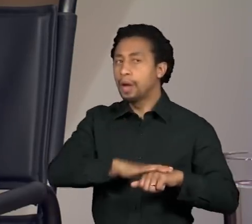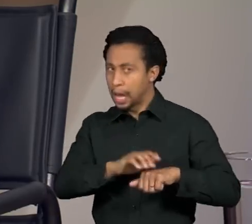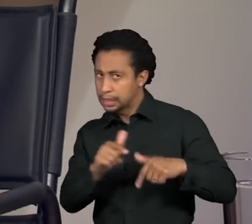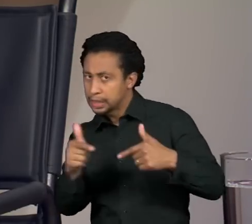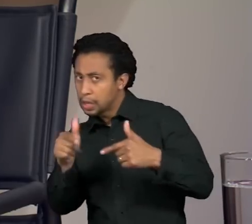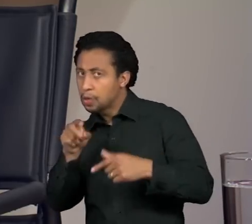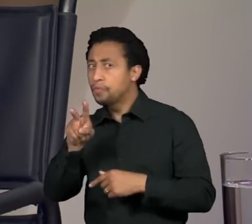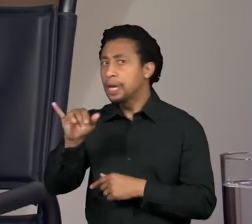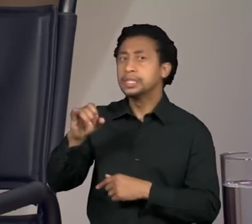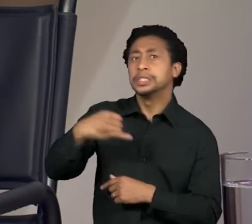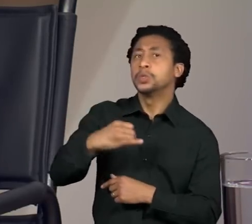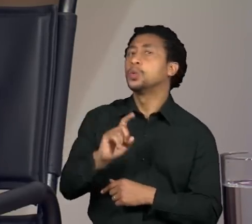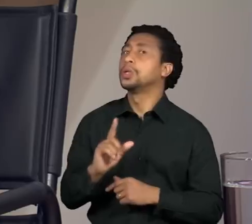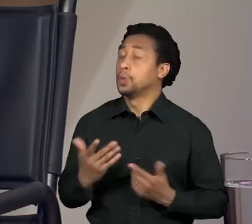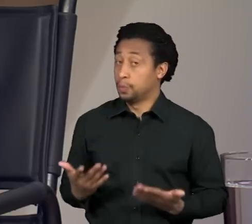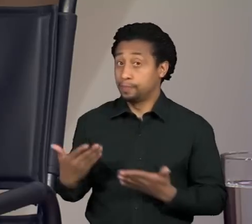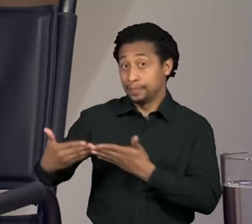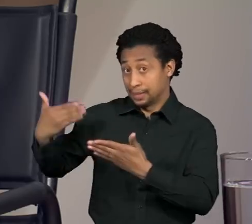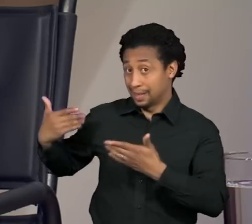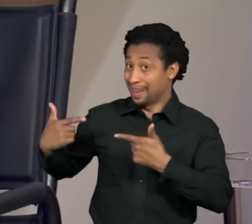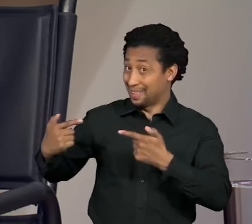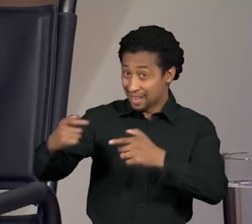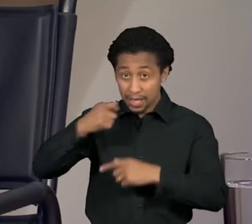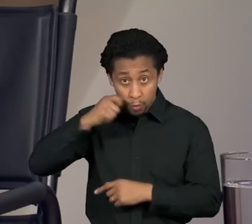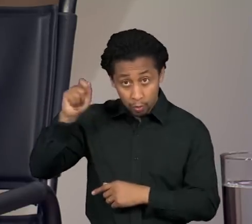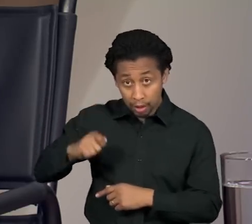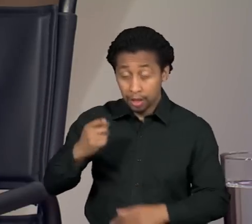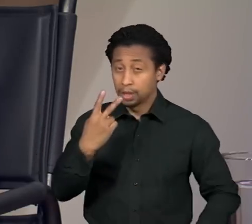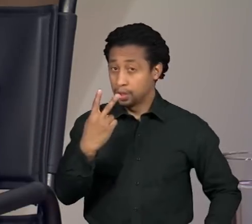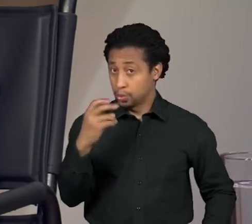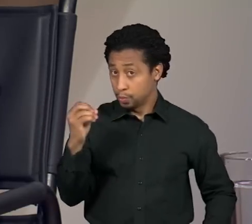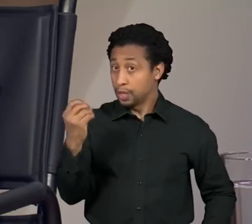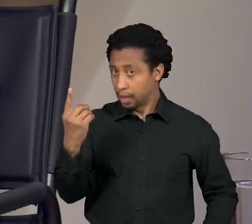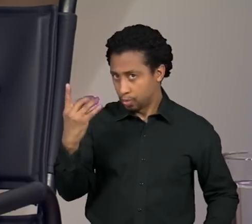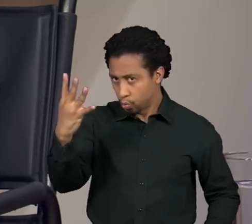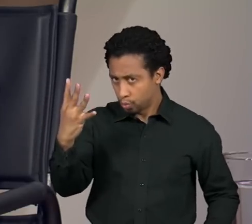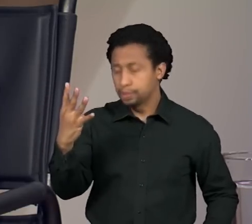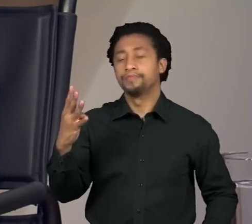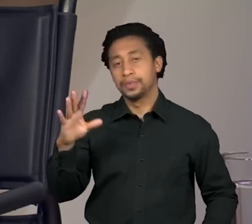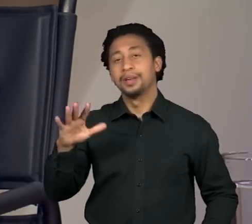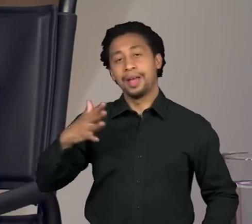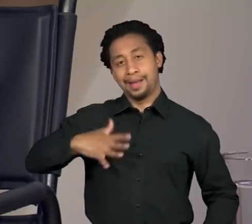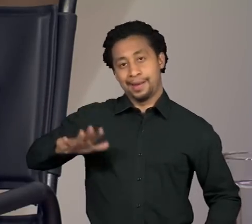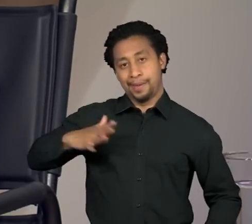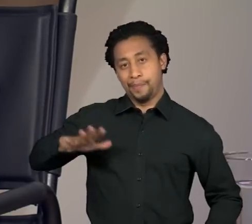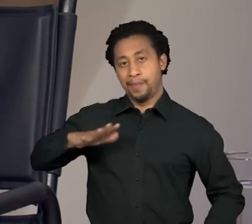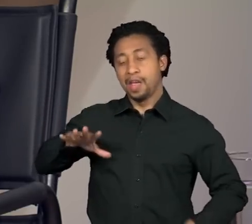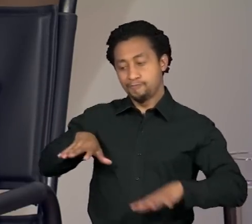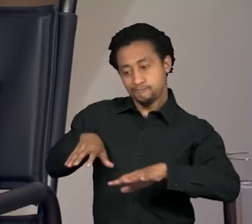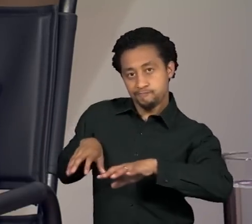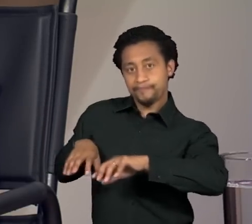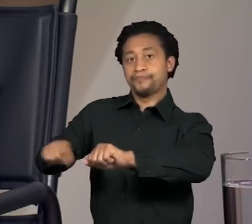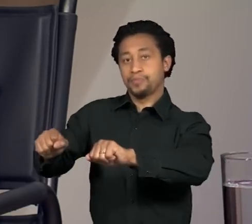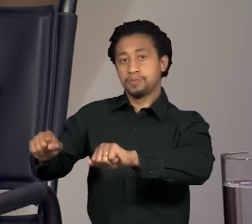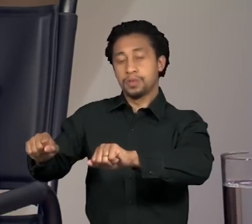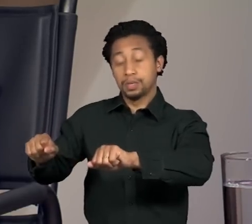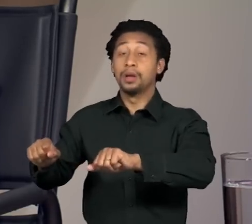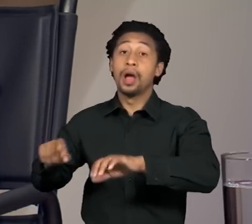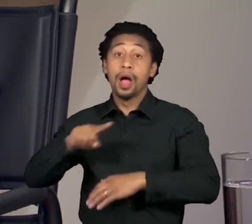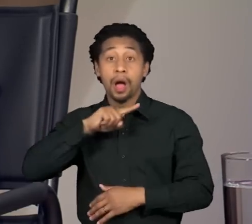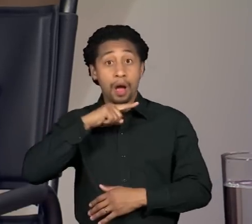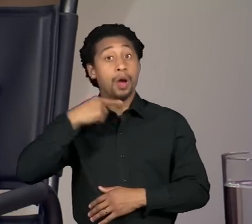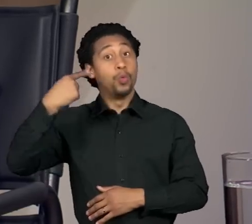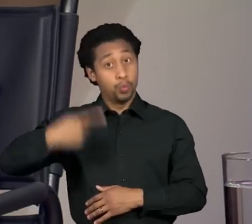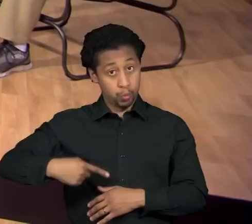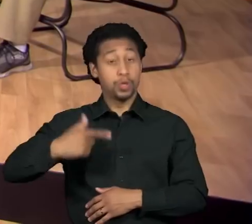a guerra na Ucrânia em 2014, quando foi anexada a Península da Crimeia, a Rússia conseguiu atingir